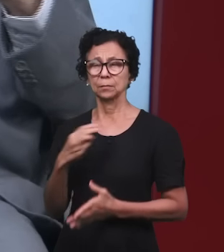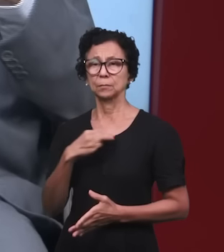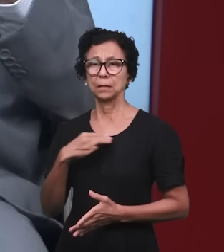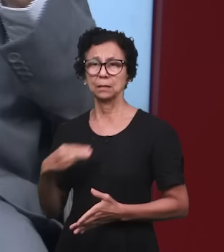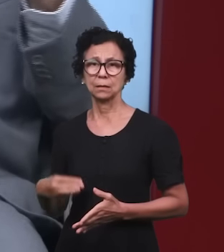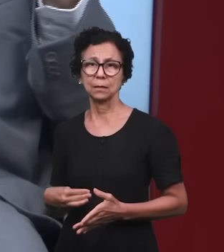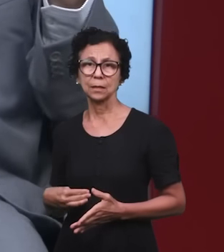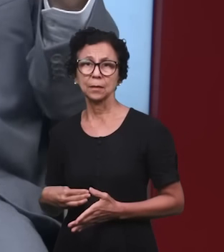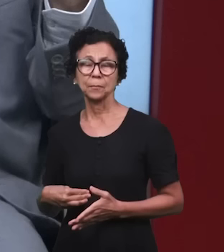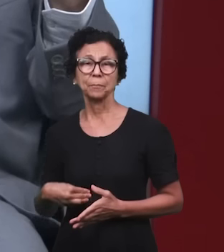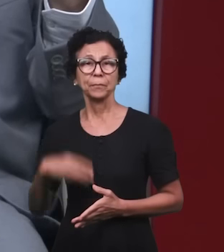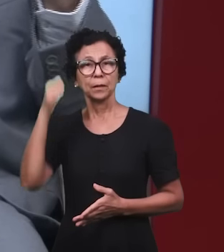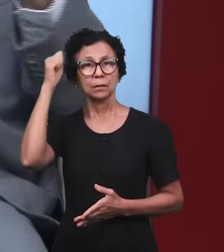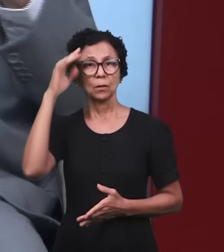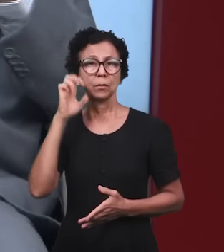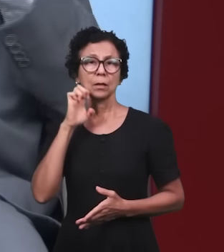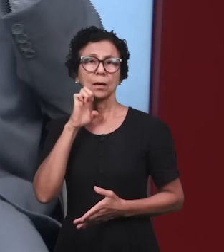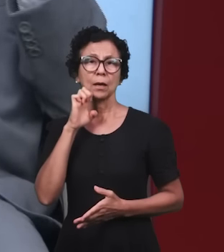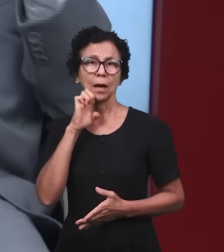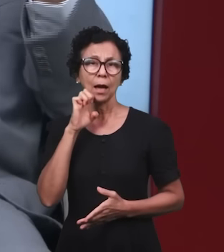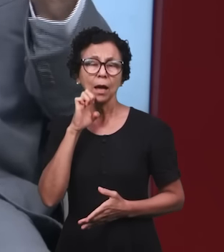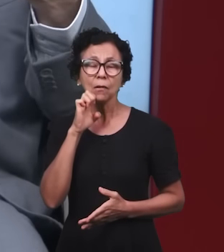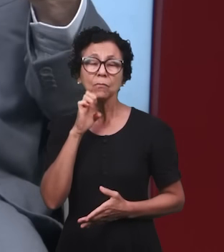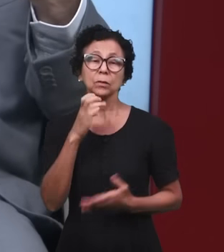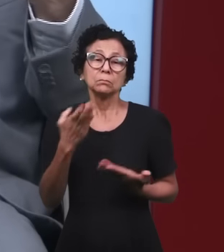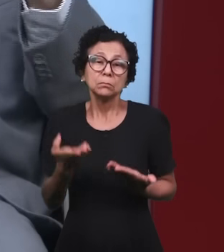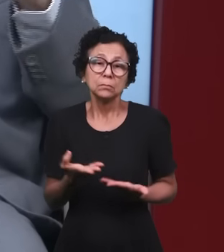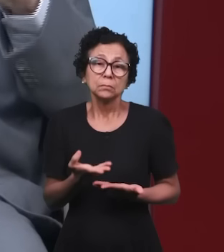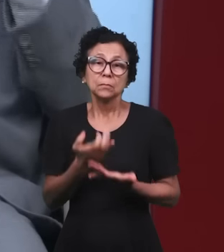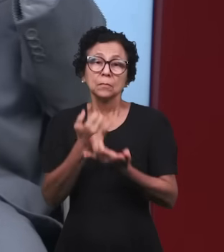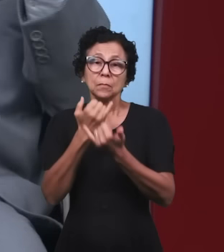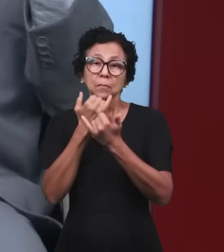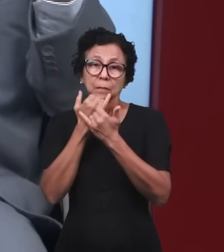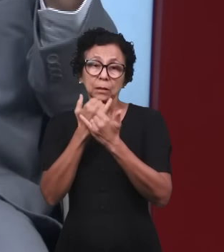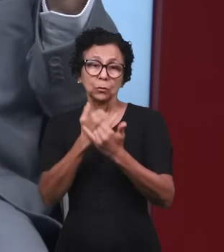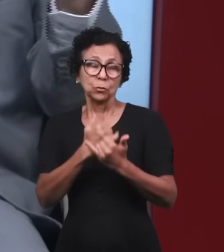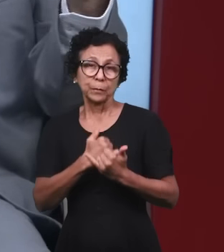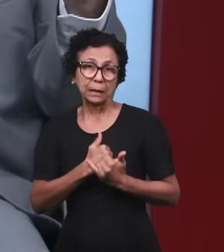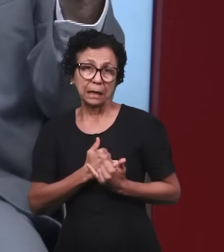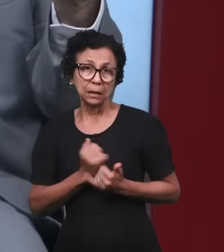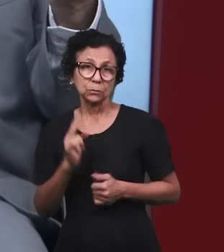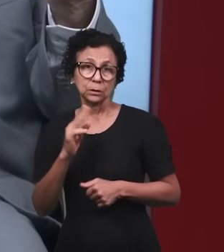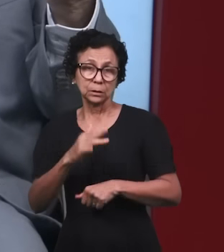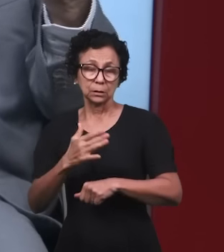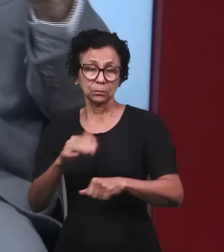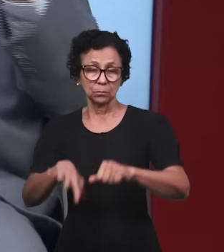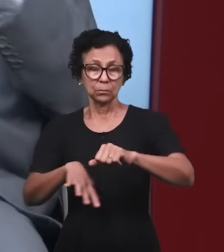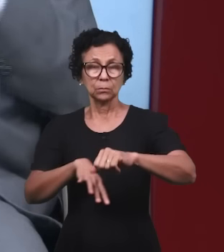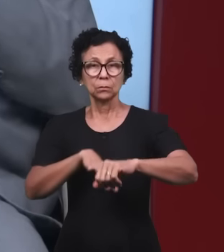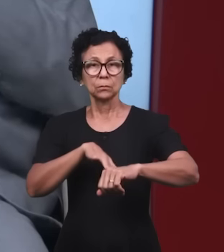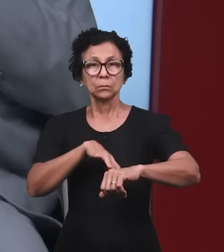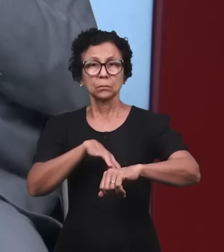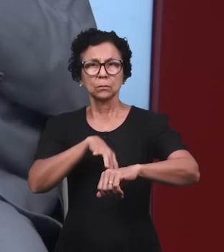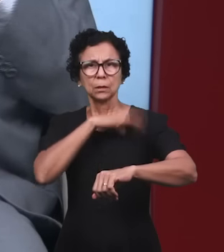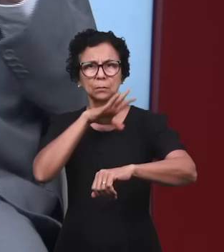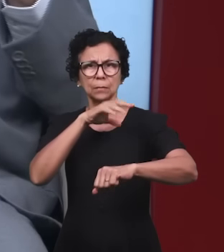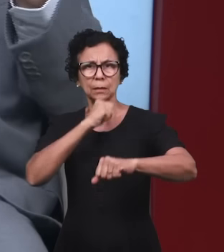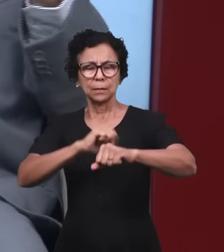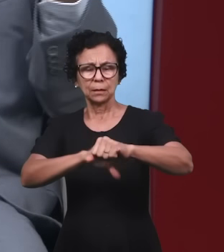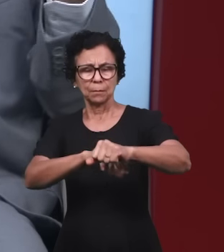Eva experimentaram a remissão com as peles de animais e Abel ofertou o sacrifício perfeito. Foram